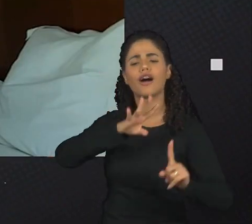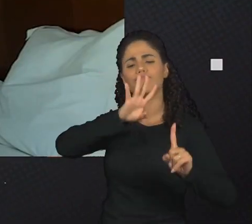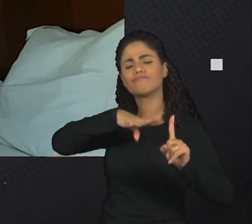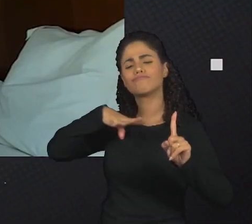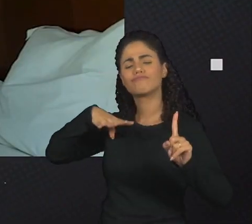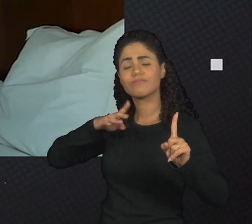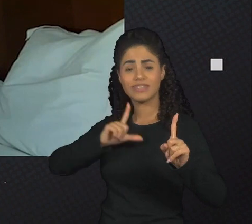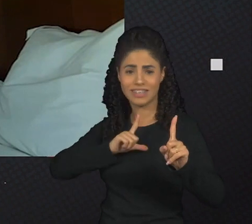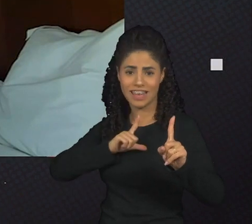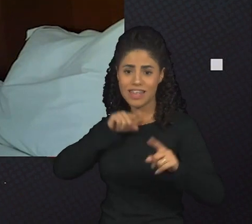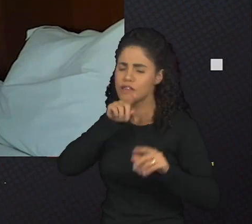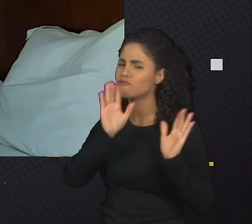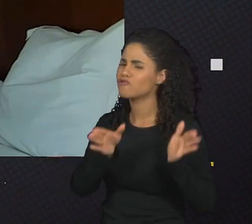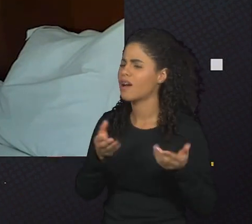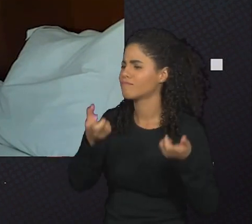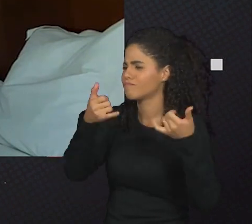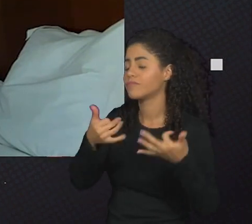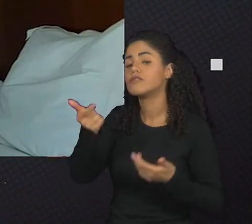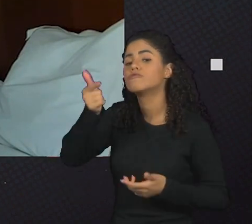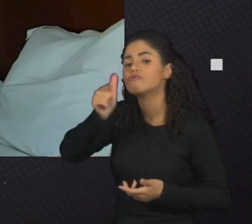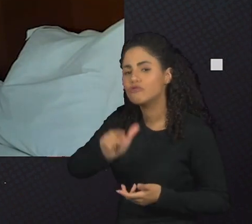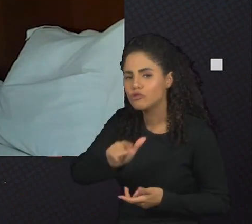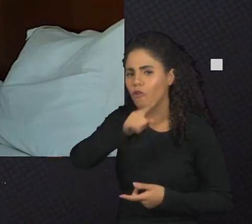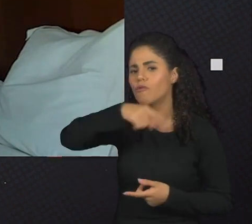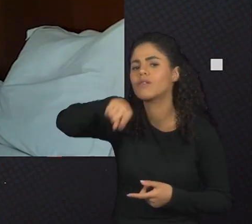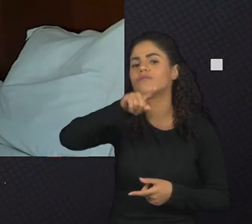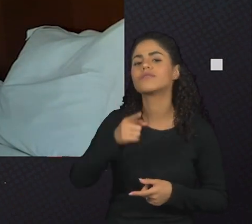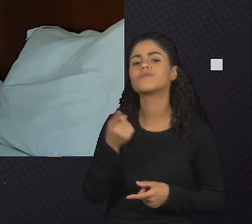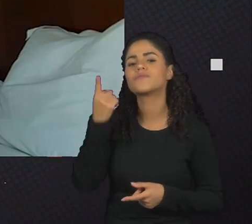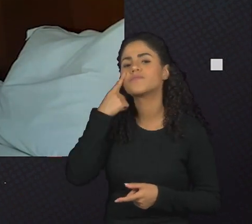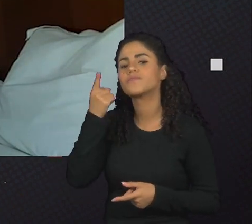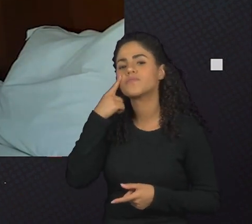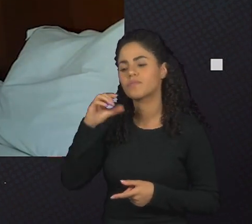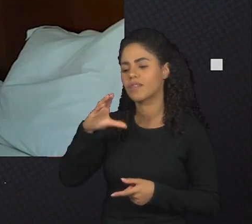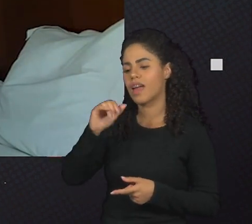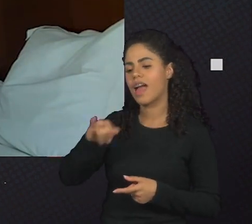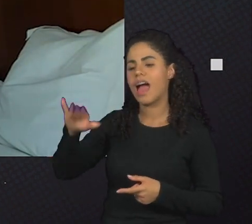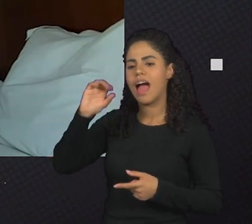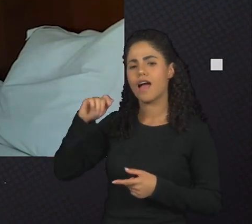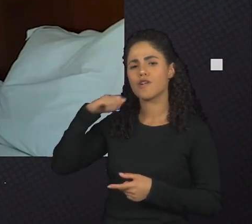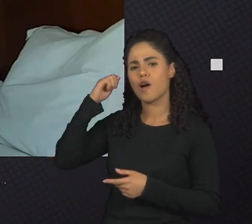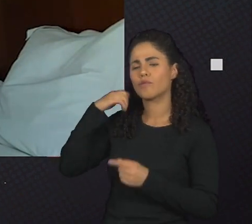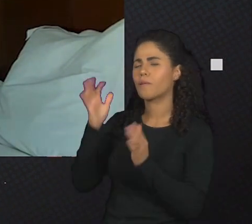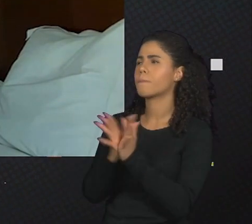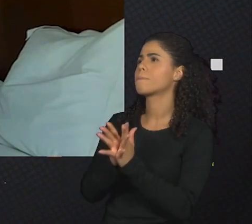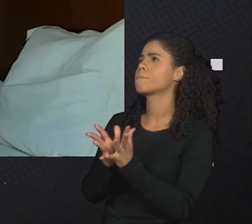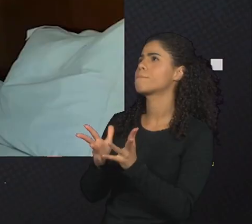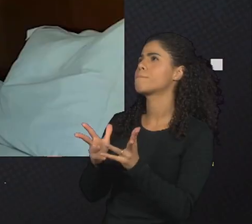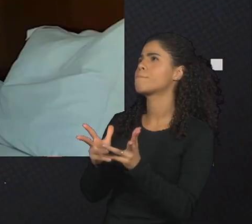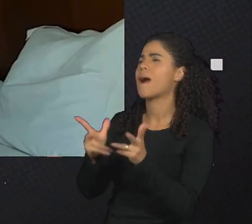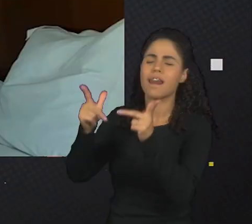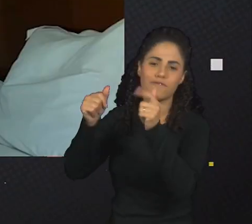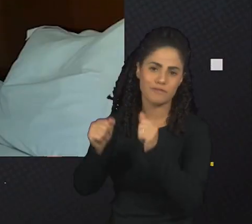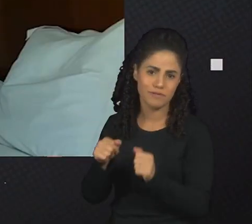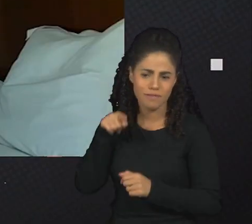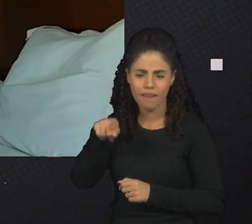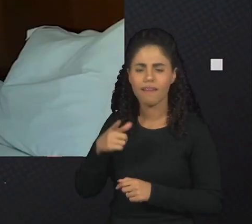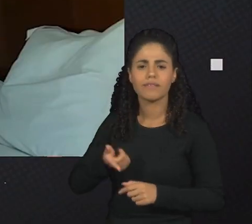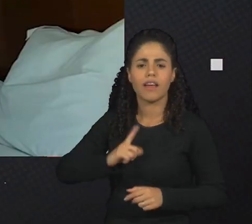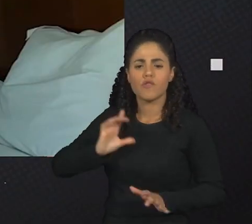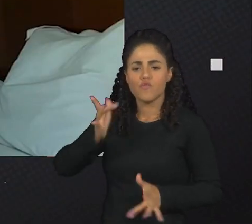mesmo. Já falei para ele, mas vou repetir aqui para vocês. Caio é um ator magnífico. Ele encena,